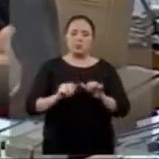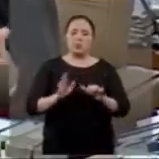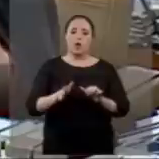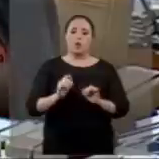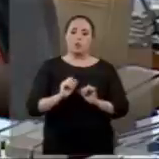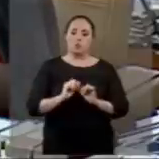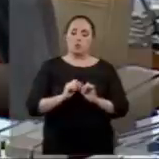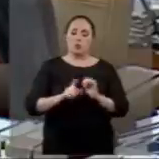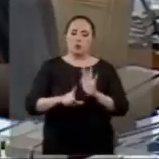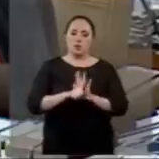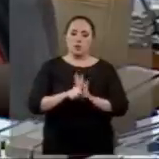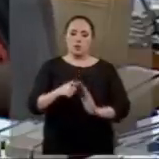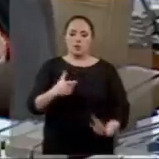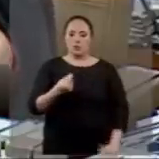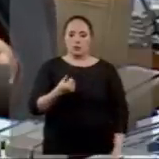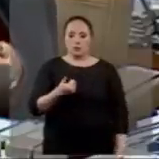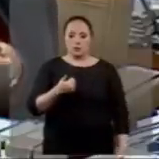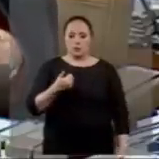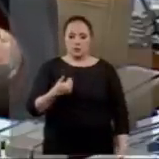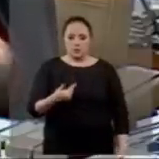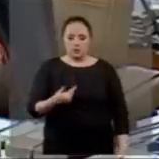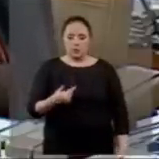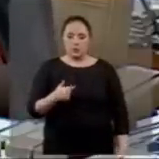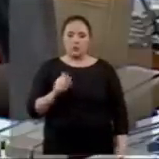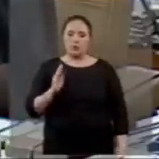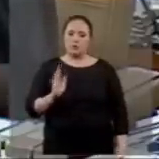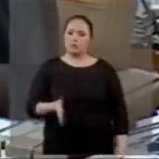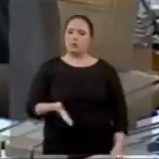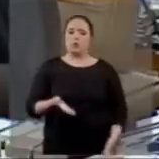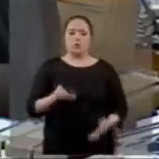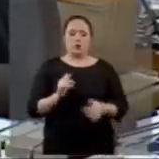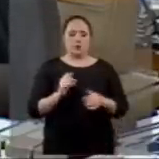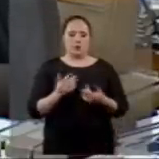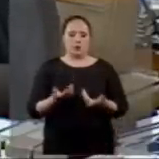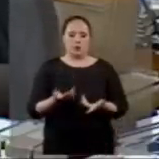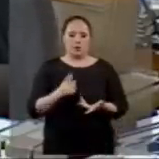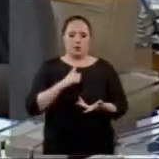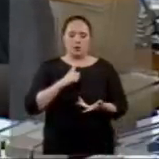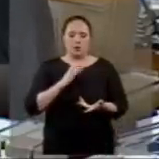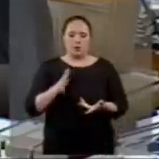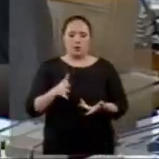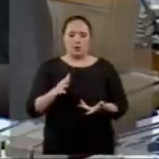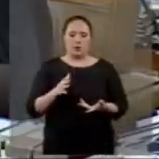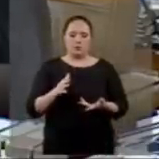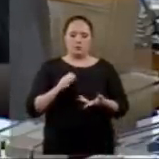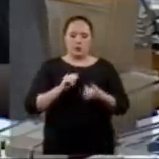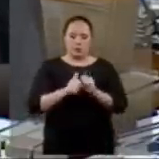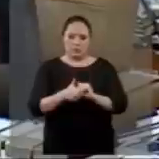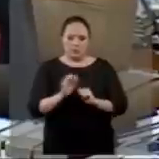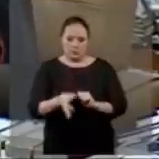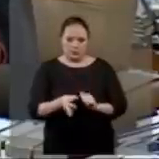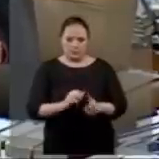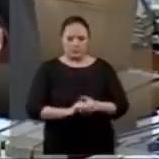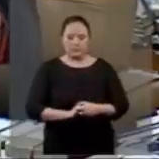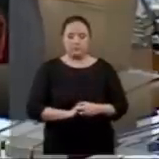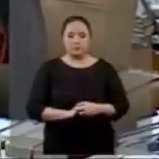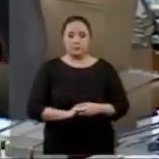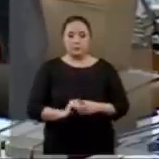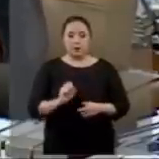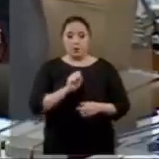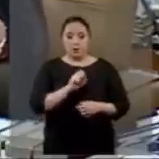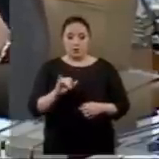introduzidas pela lei de 2012 e que essa já teria feito a devida adequação. Se o